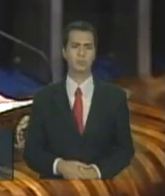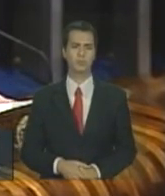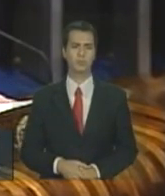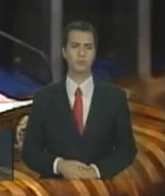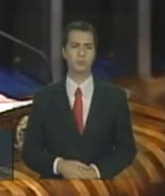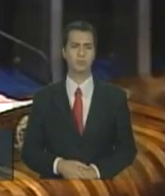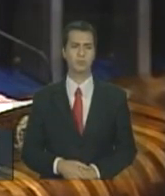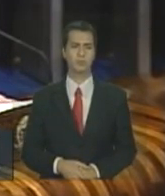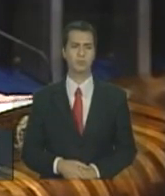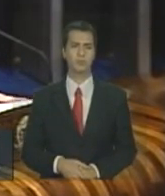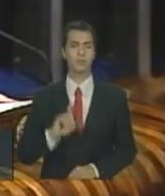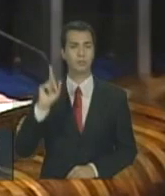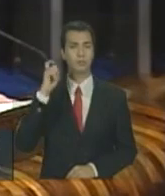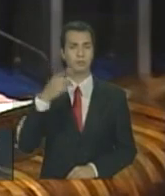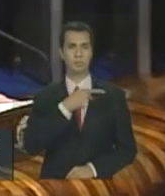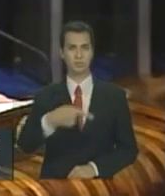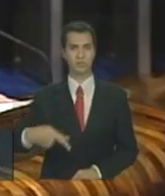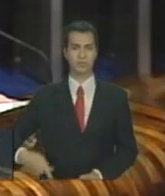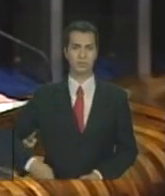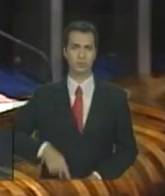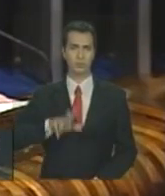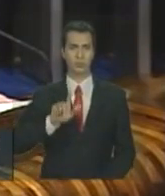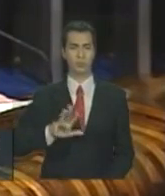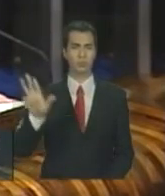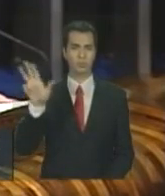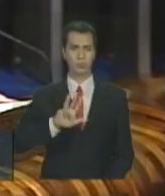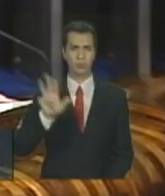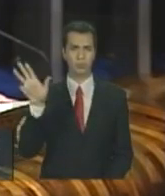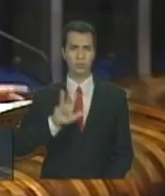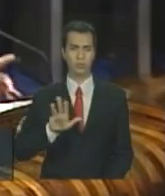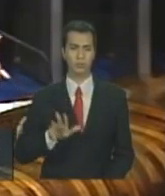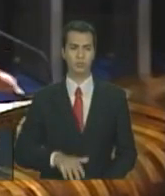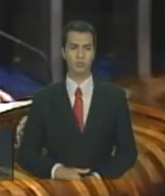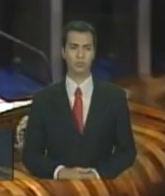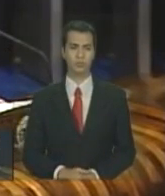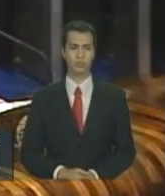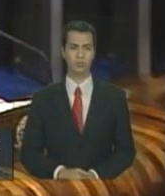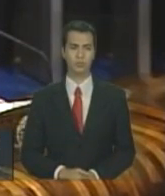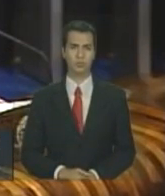do nosso ex-presidente Luiz Inácio Lula da Silva.